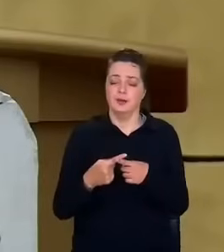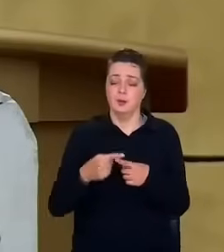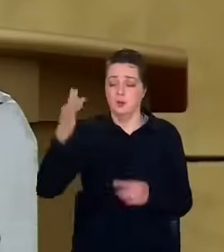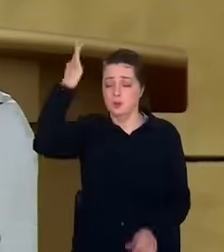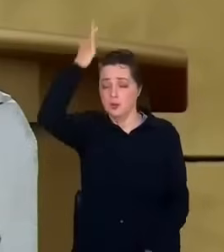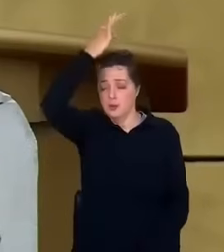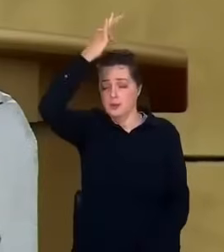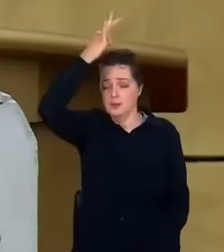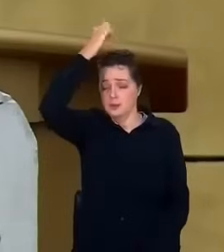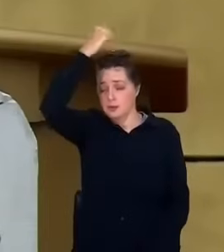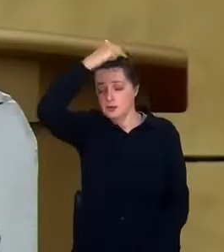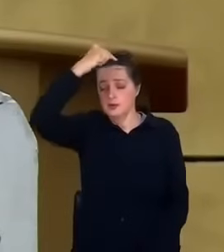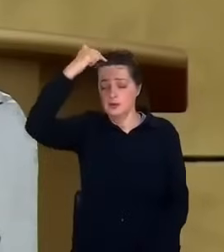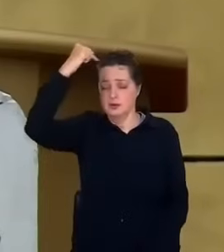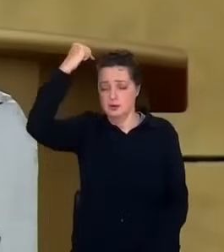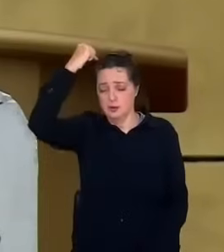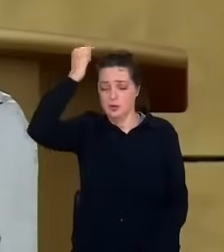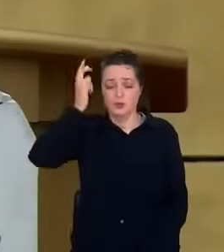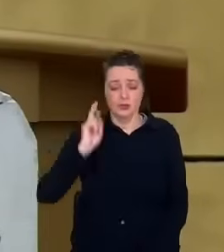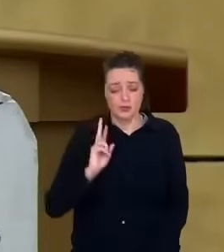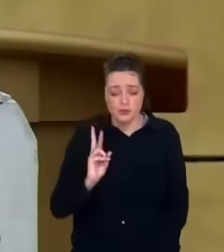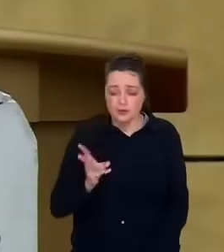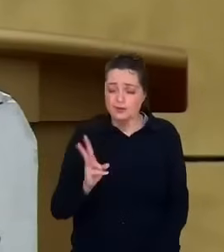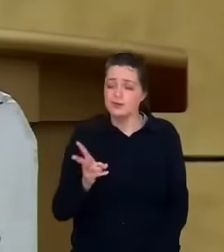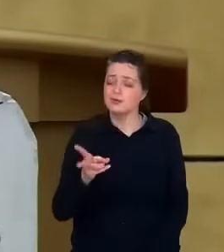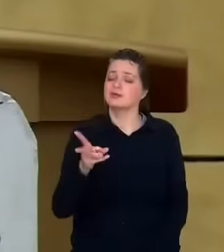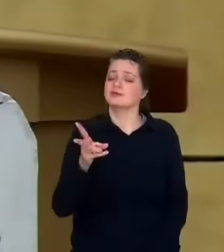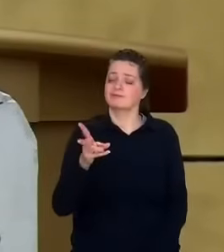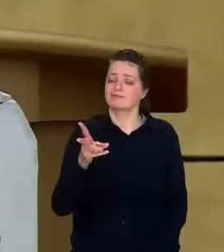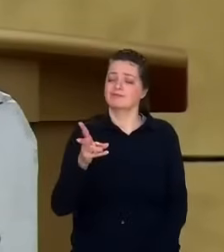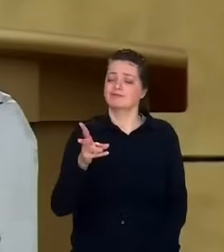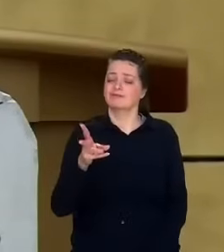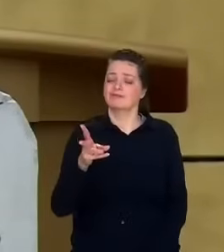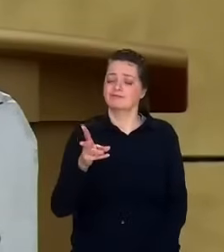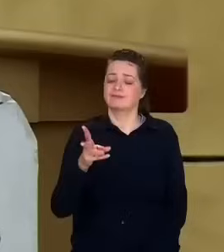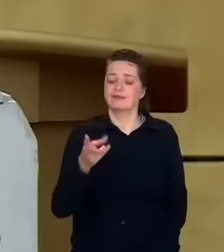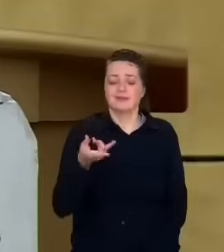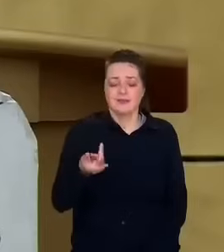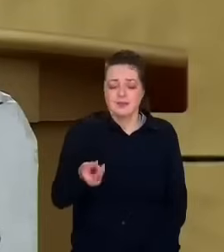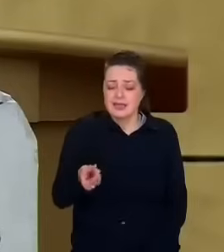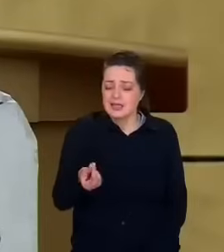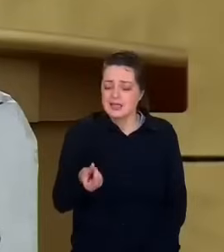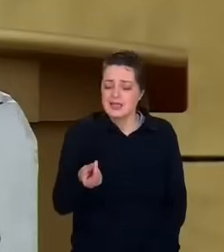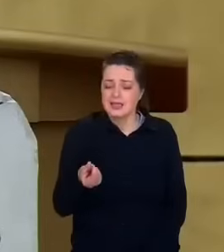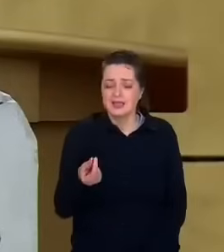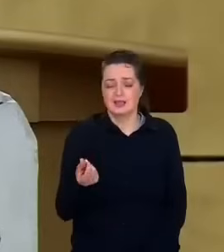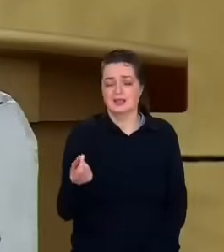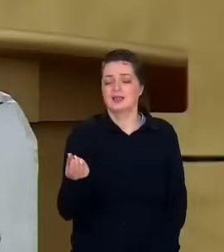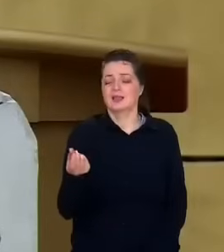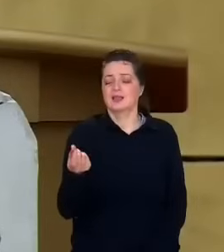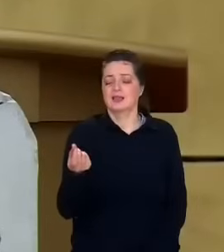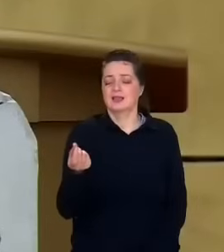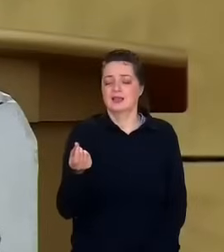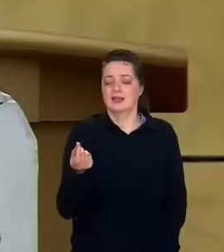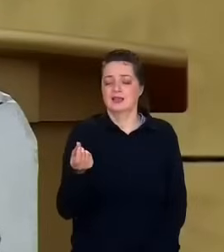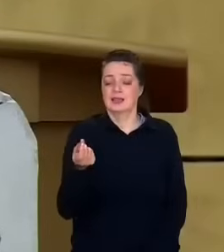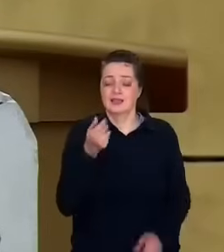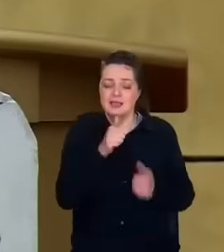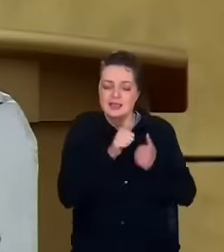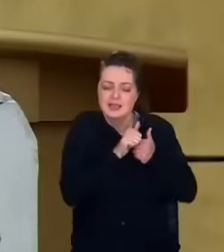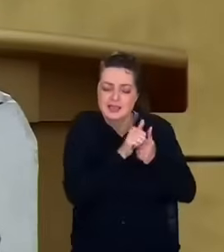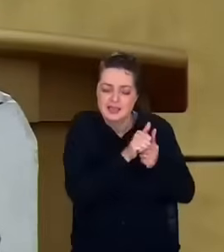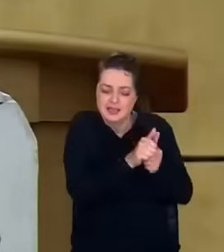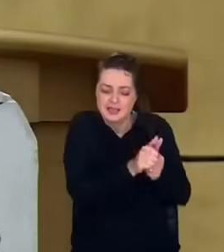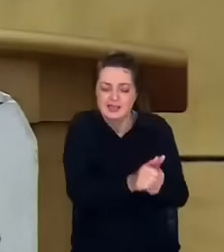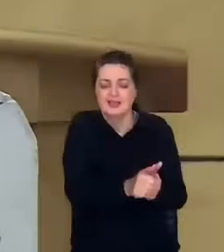A tua luz permanece. A tua luz é para sempre, para guiar